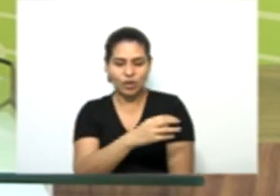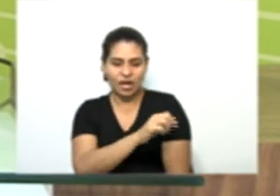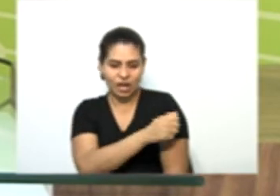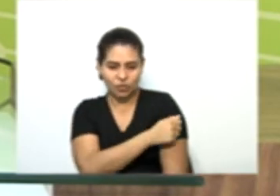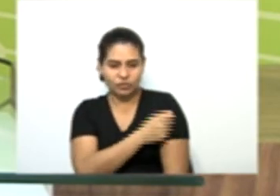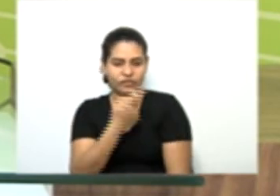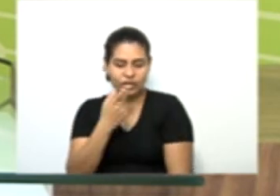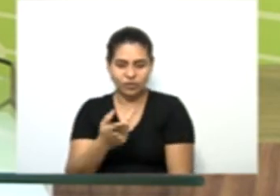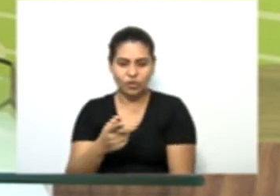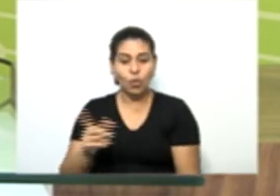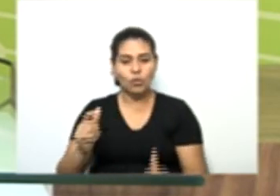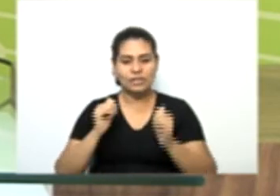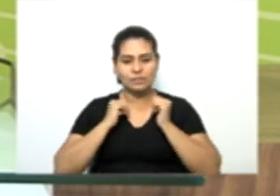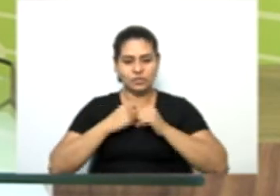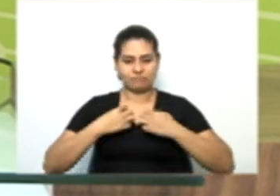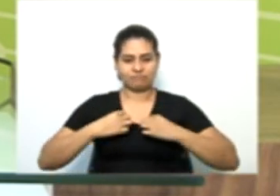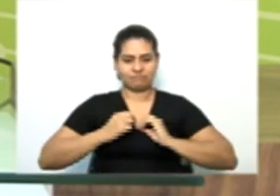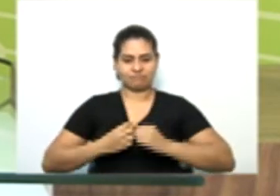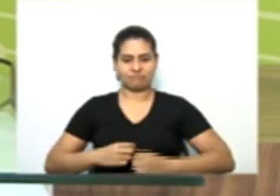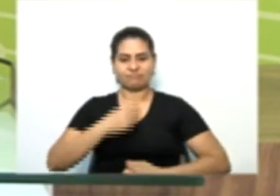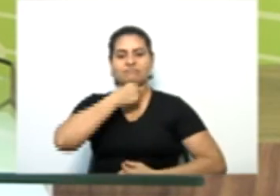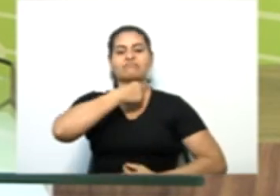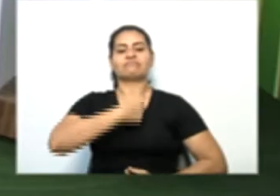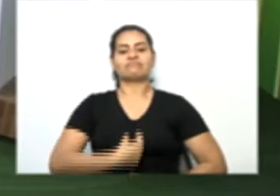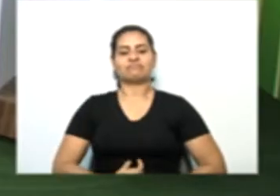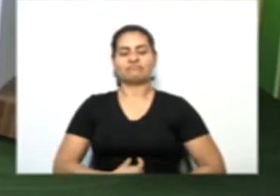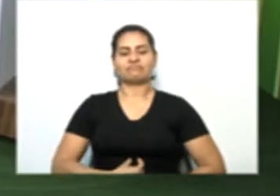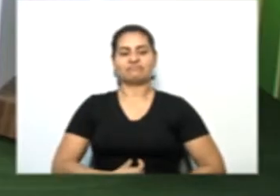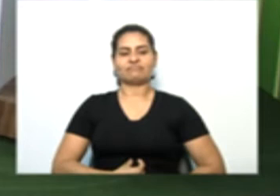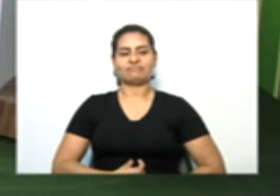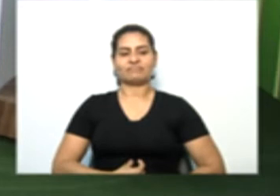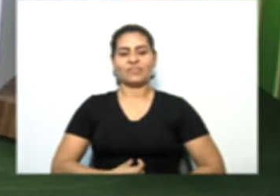está sempre de terno e o outro só de camisa e gravata.